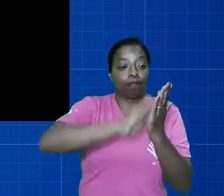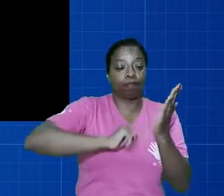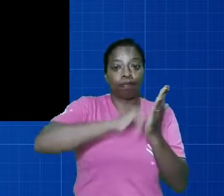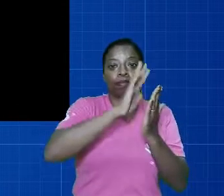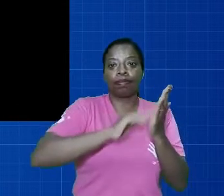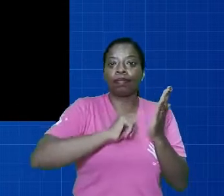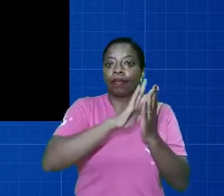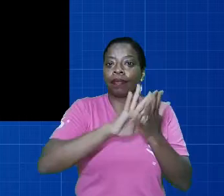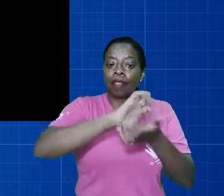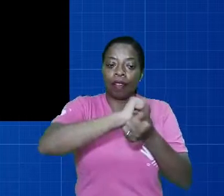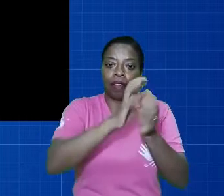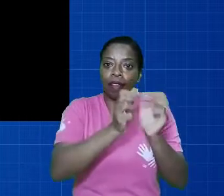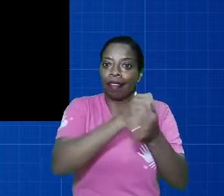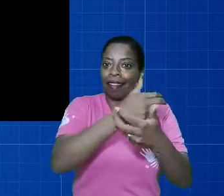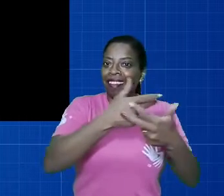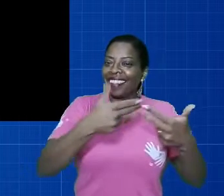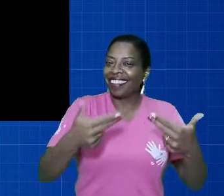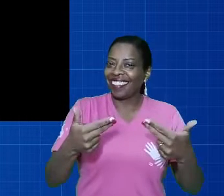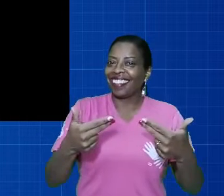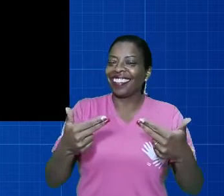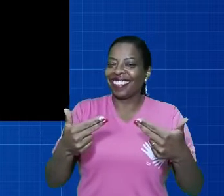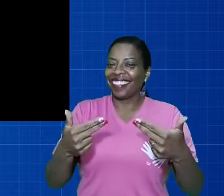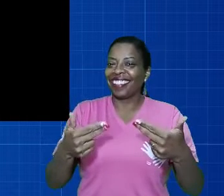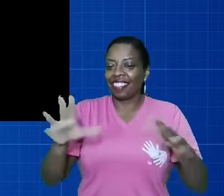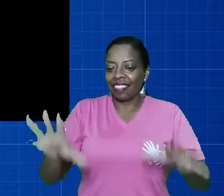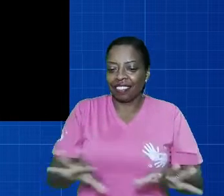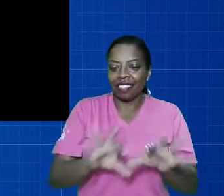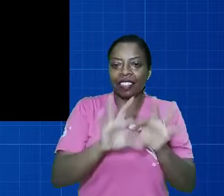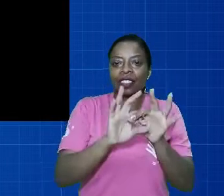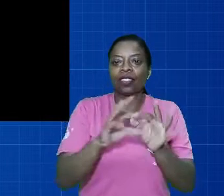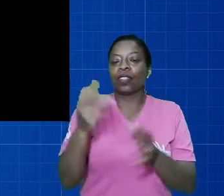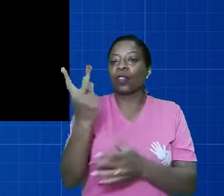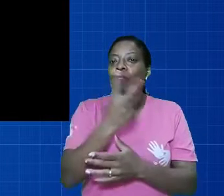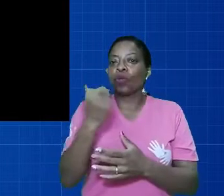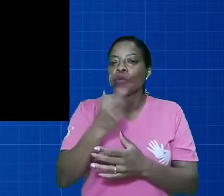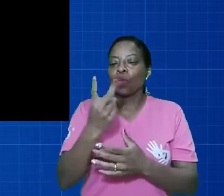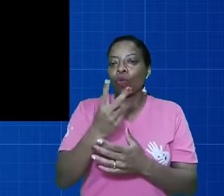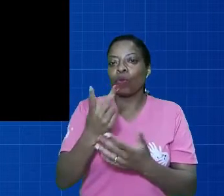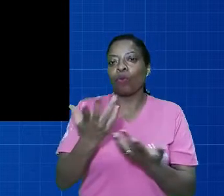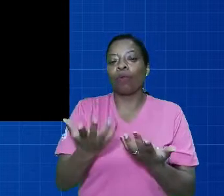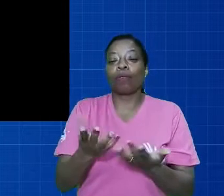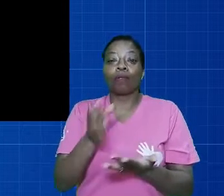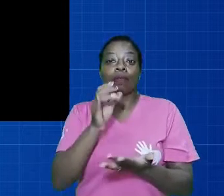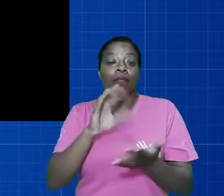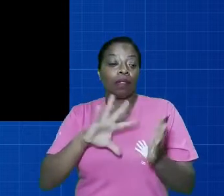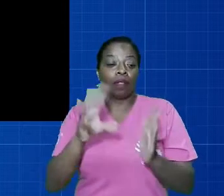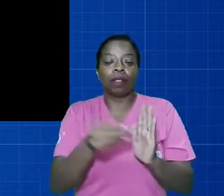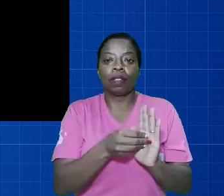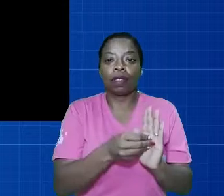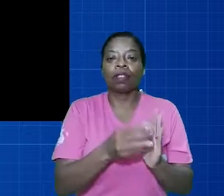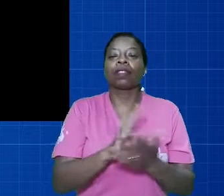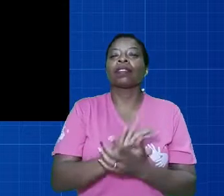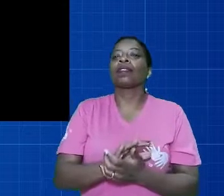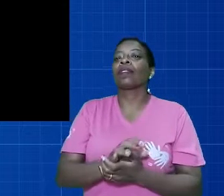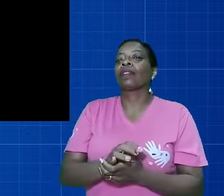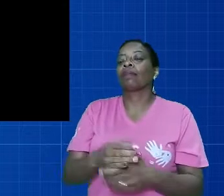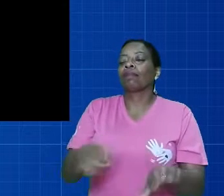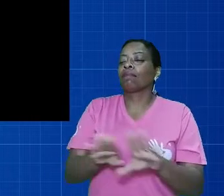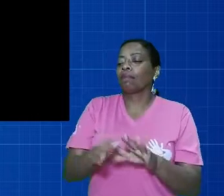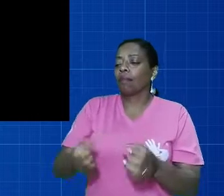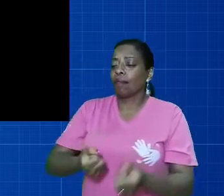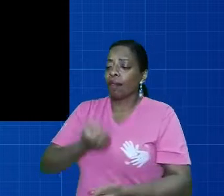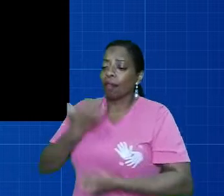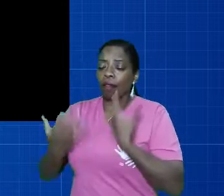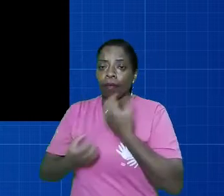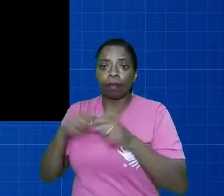uma mescla dessas duas tendências, né. A arte como expressão, não, ela se constituía